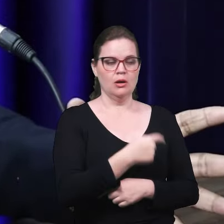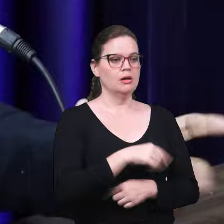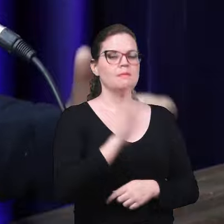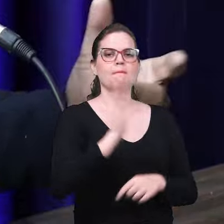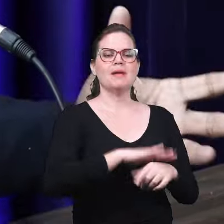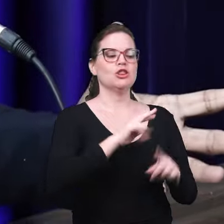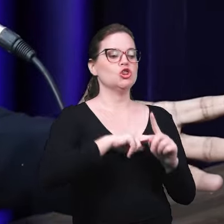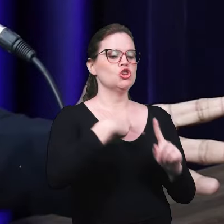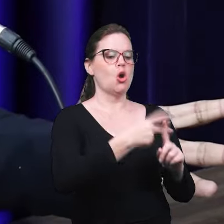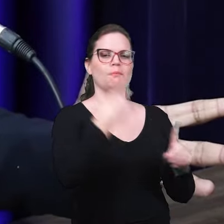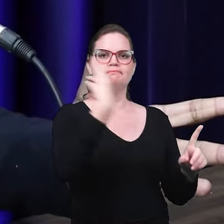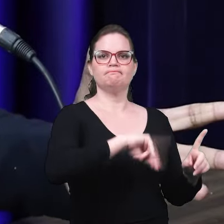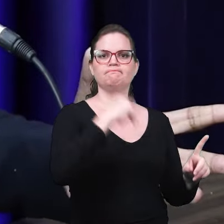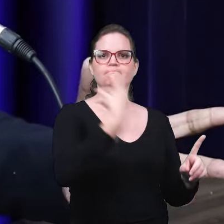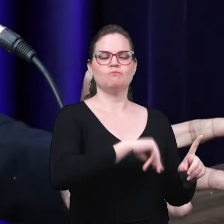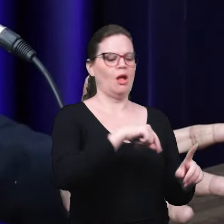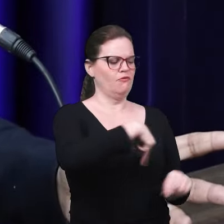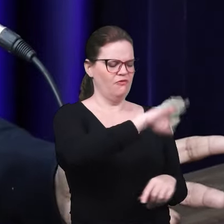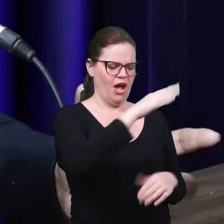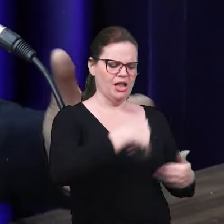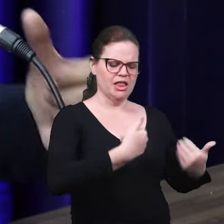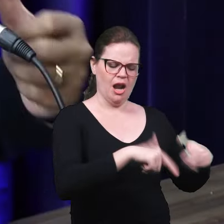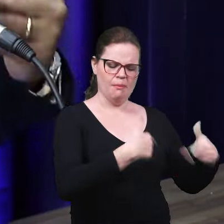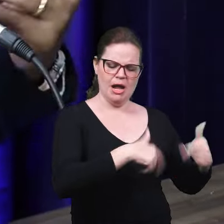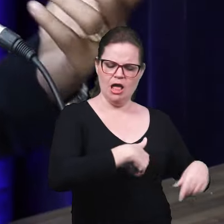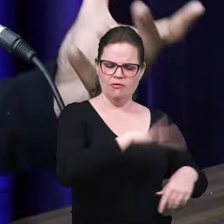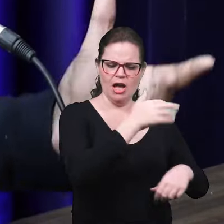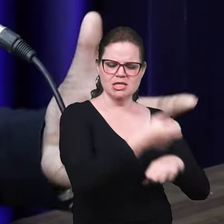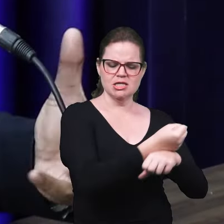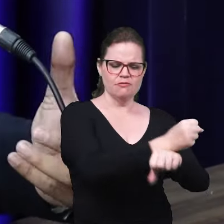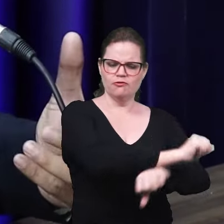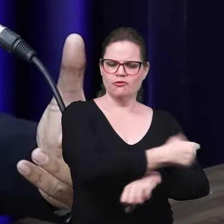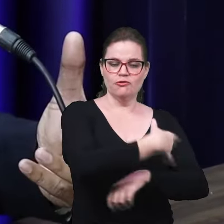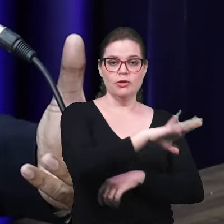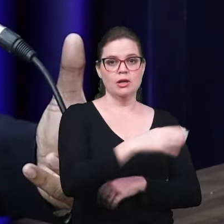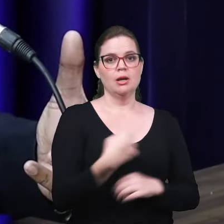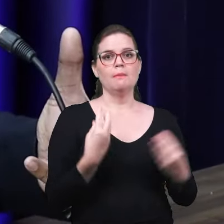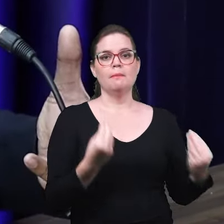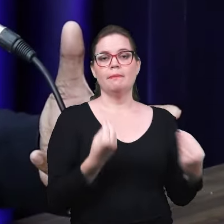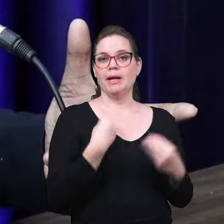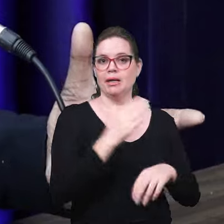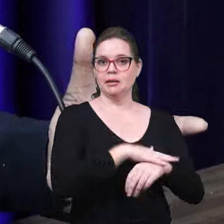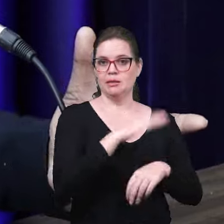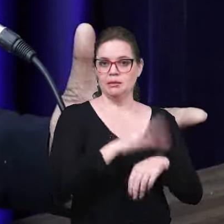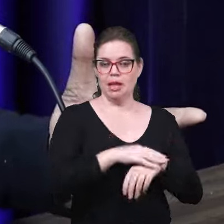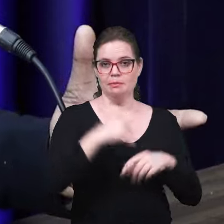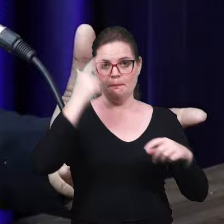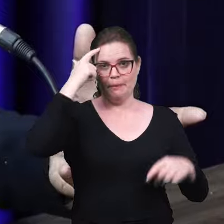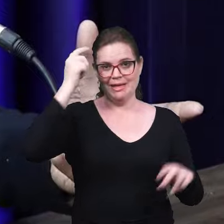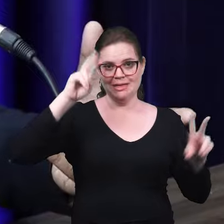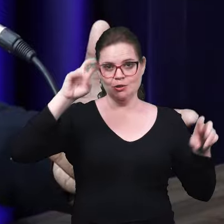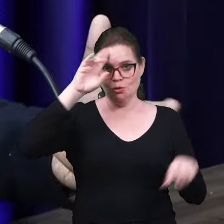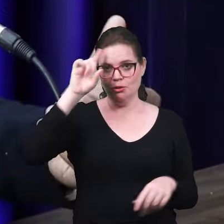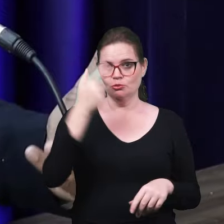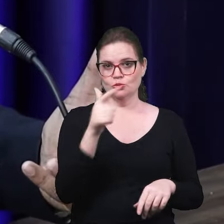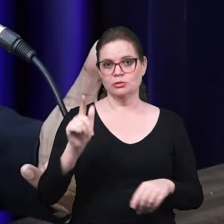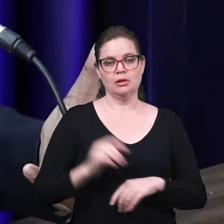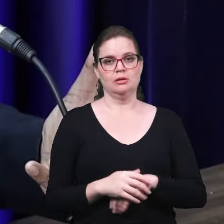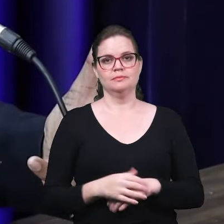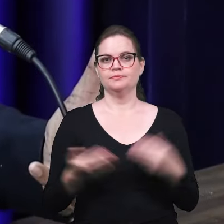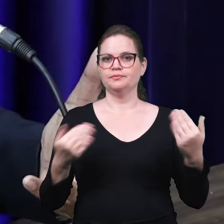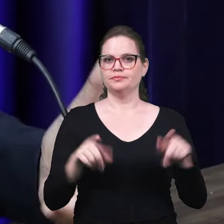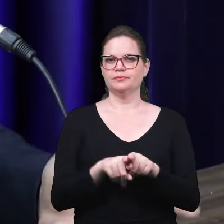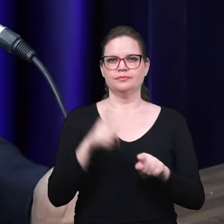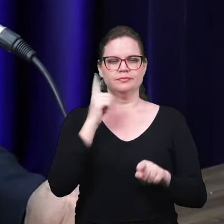ocupação, para que não tenham tempo. Então hoje nós vivemos um mundo agitado, onde a ocupação às vezes impede o